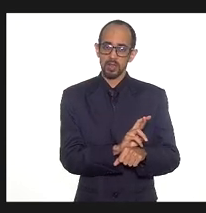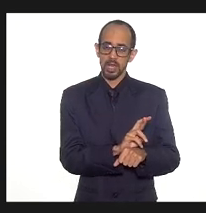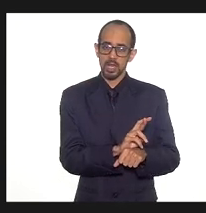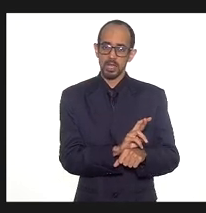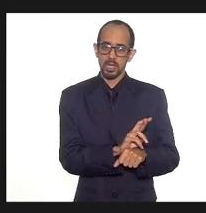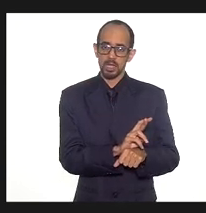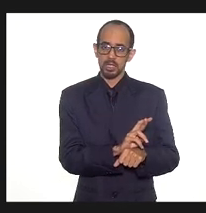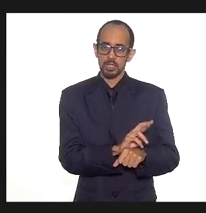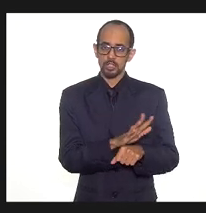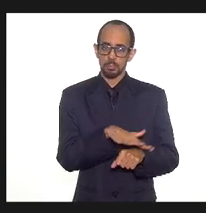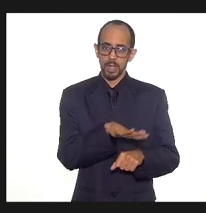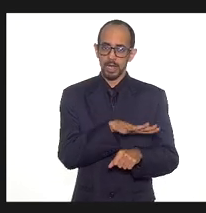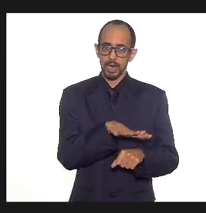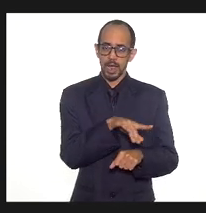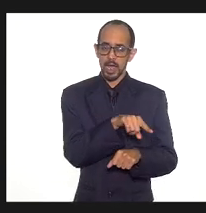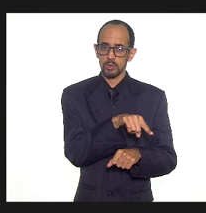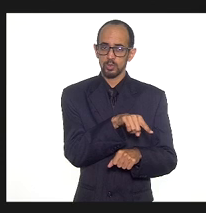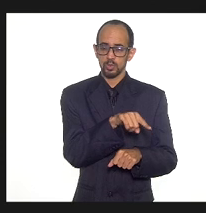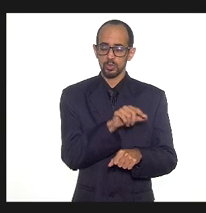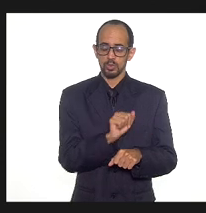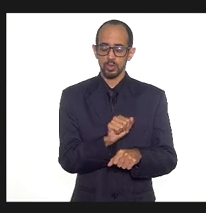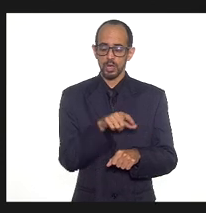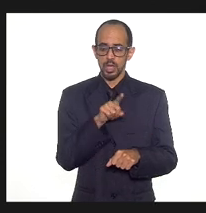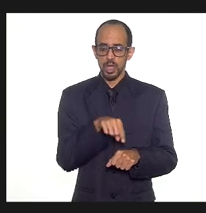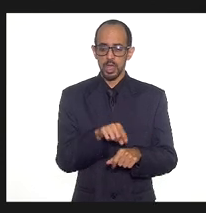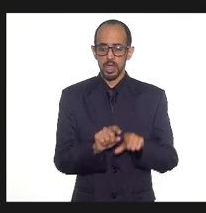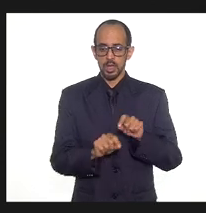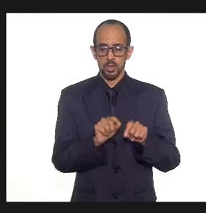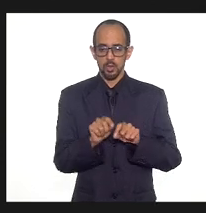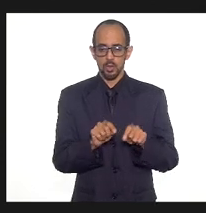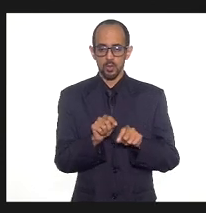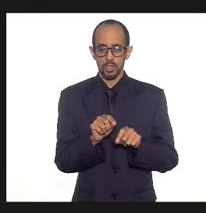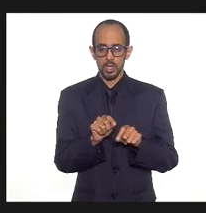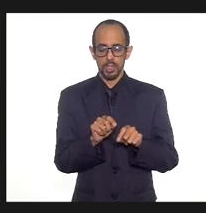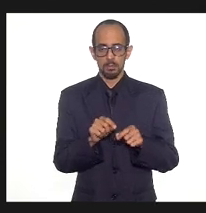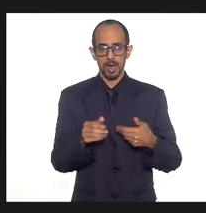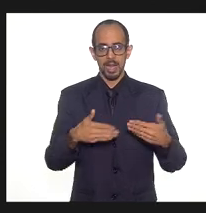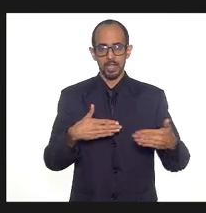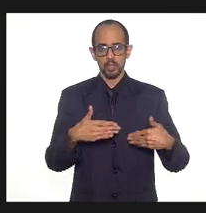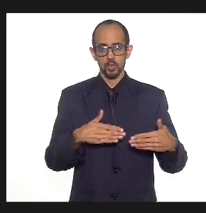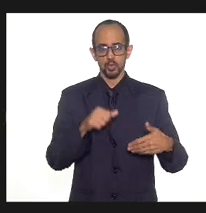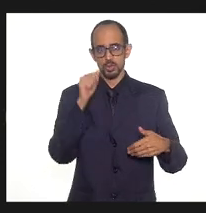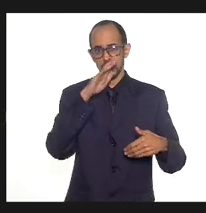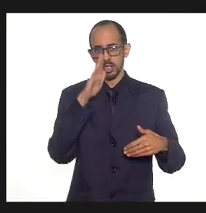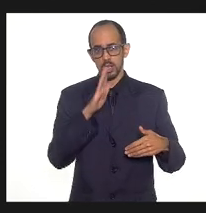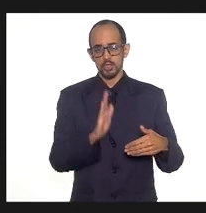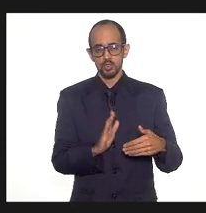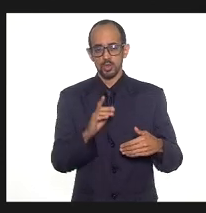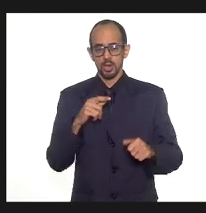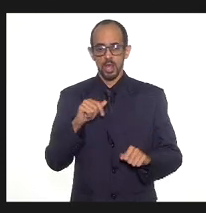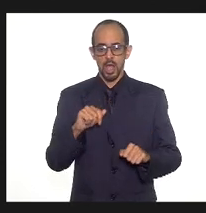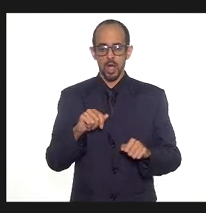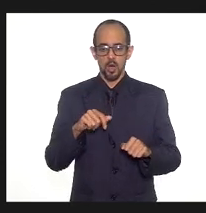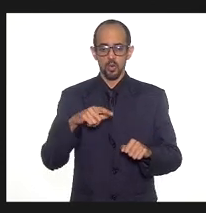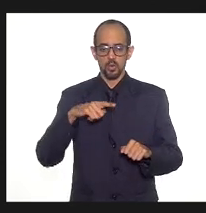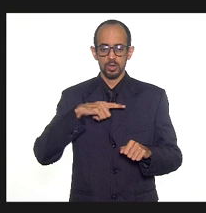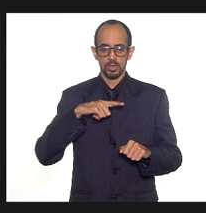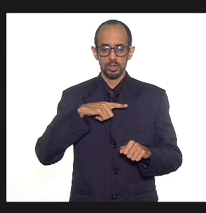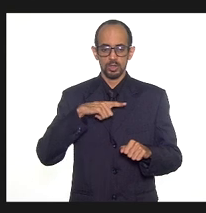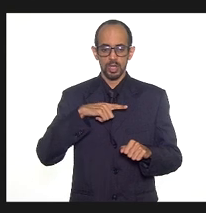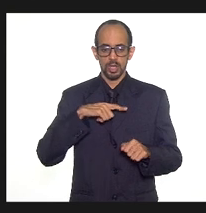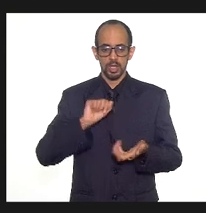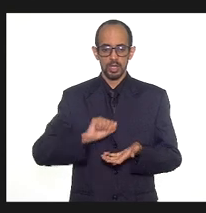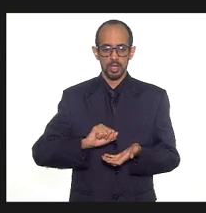do dia, ele gera uma menor quantidade de aquisições da indústria nacional, porque ou se posterga investimentos ou realmente